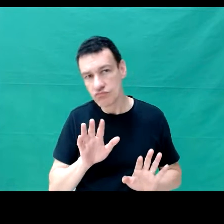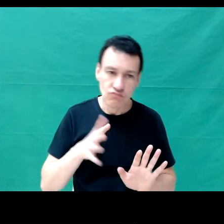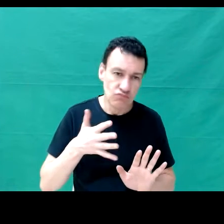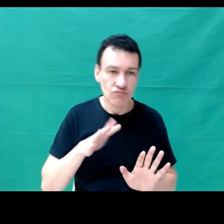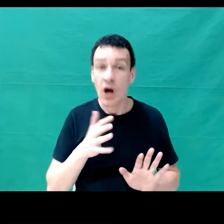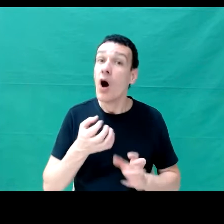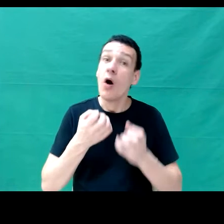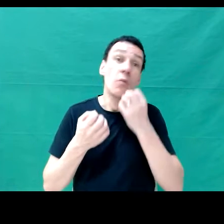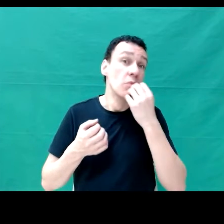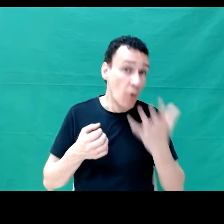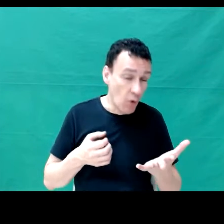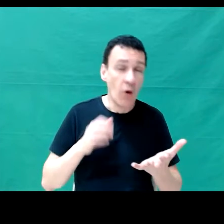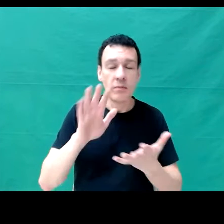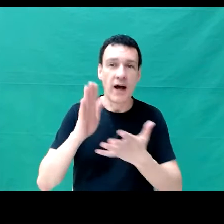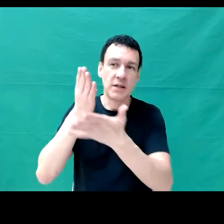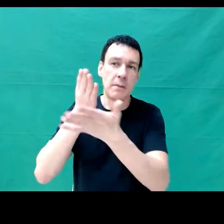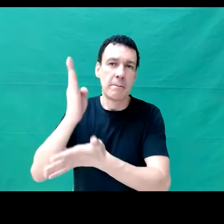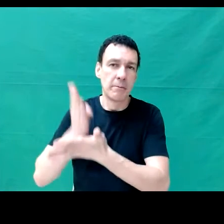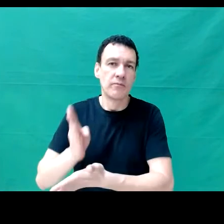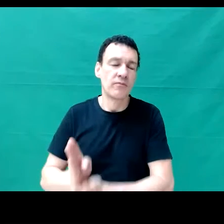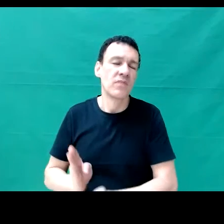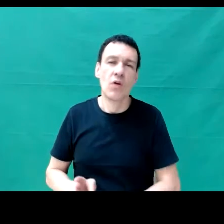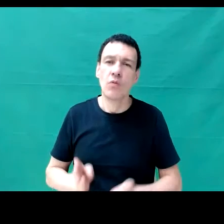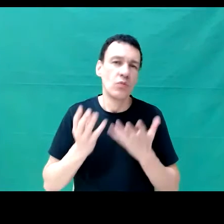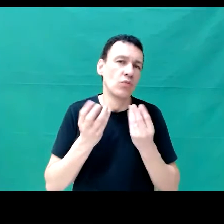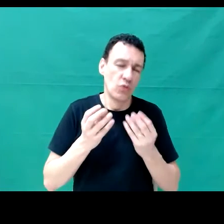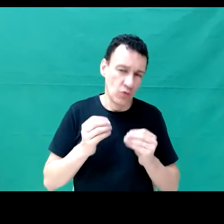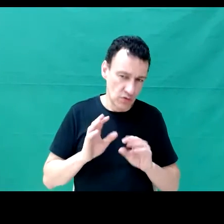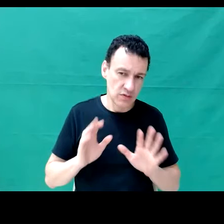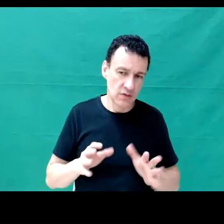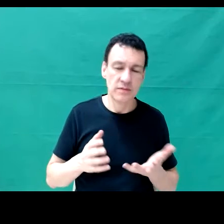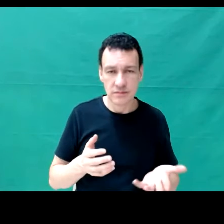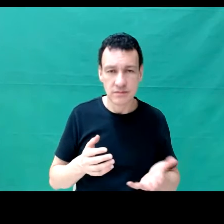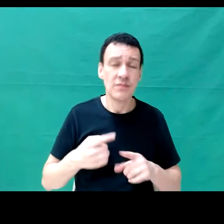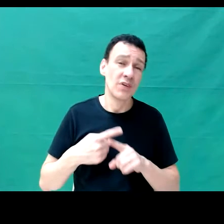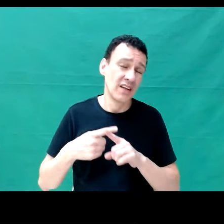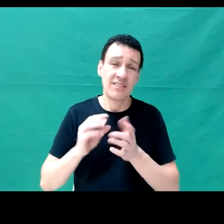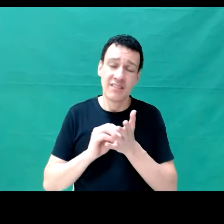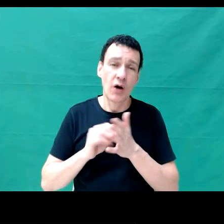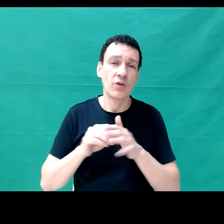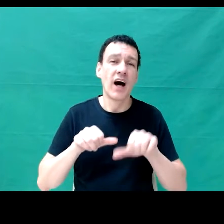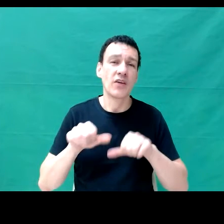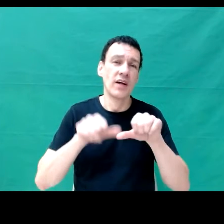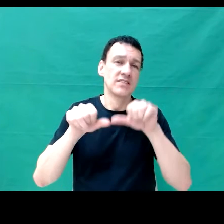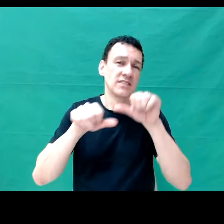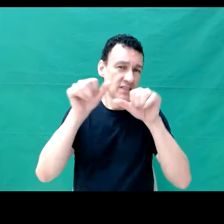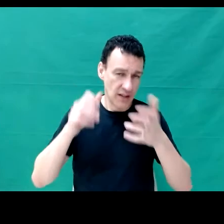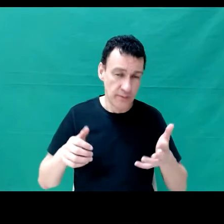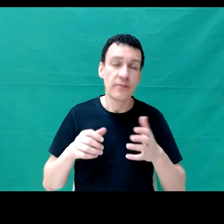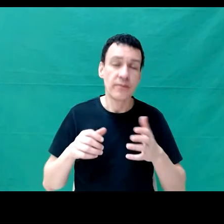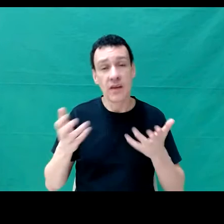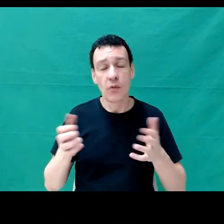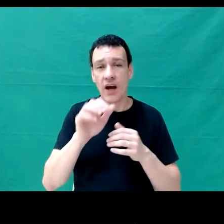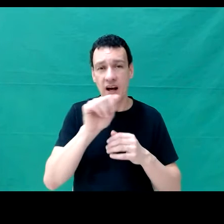como a gente sabe que a IMAG é uma das diretrizes que não é atualizada com muita frequência, né, então o ASIS em